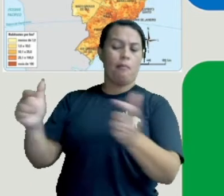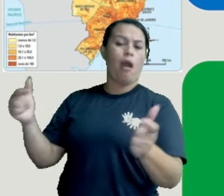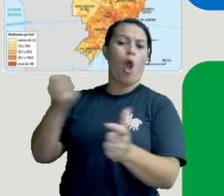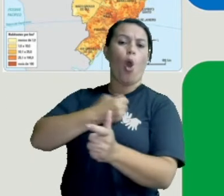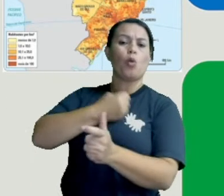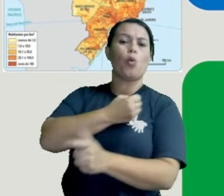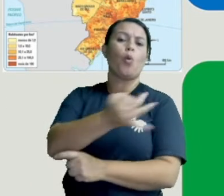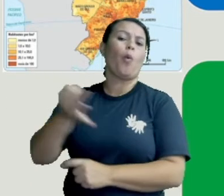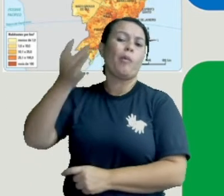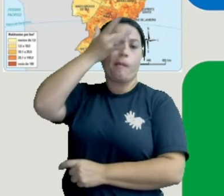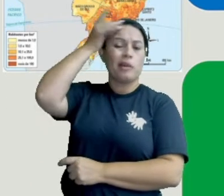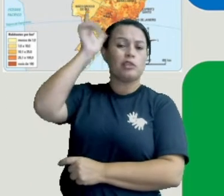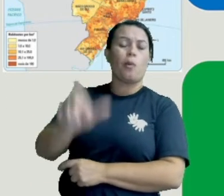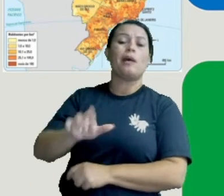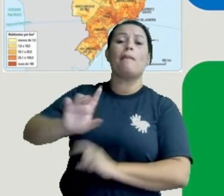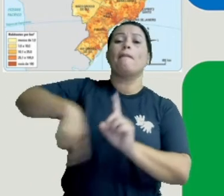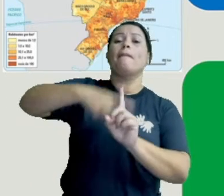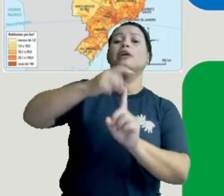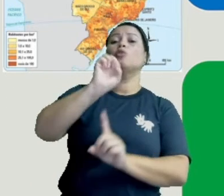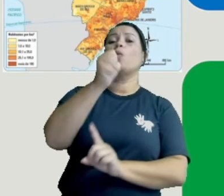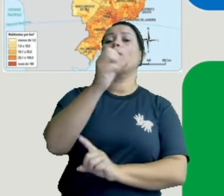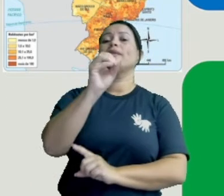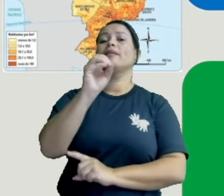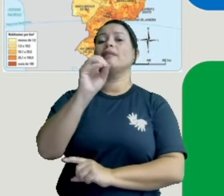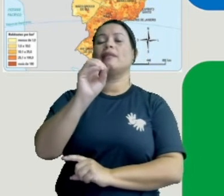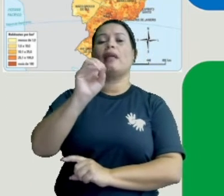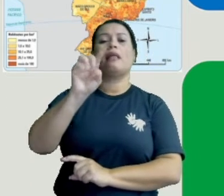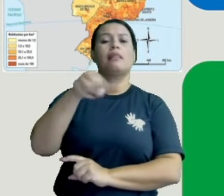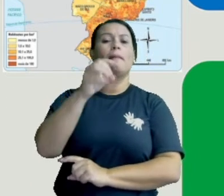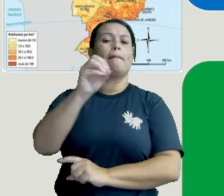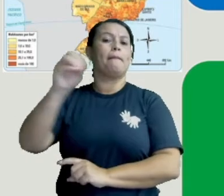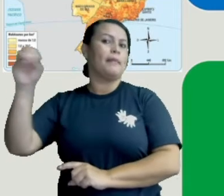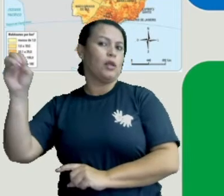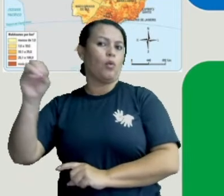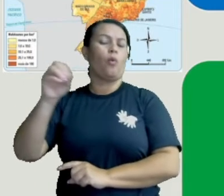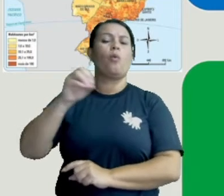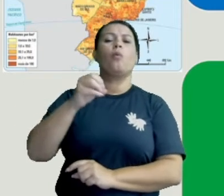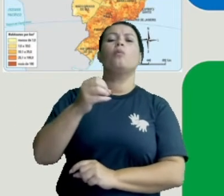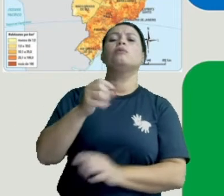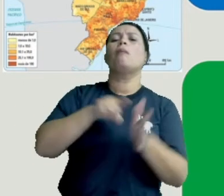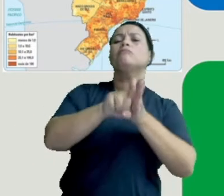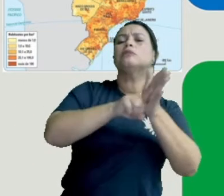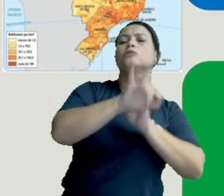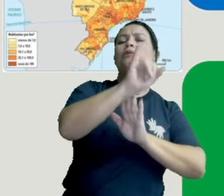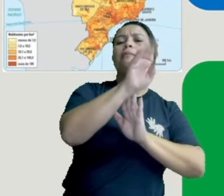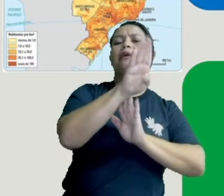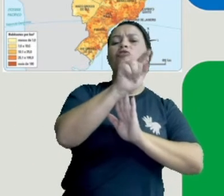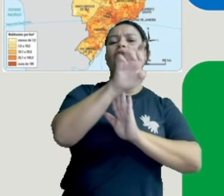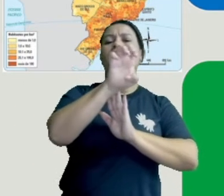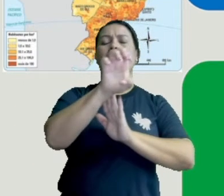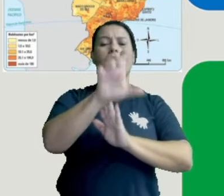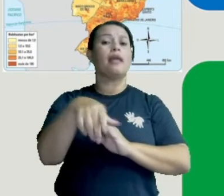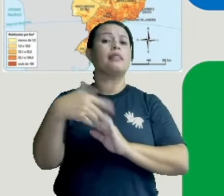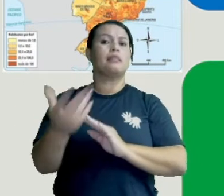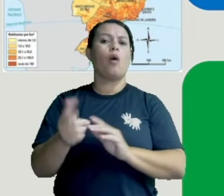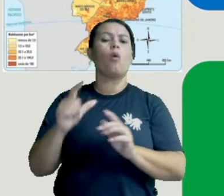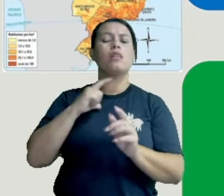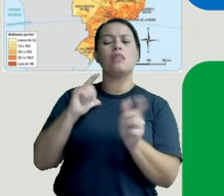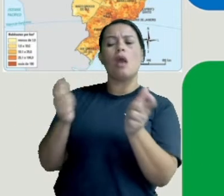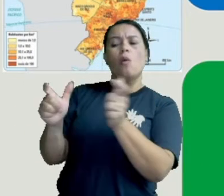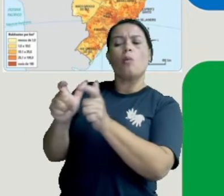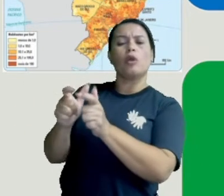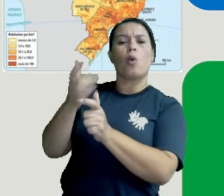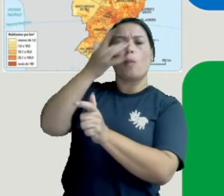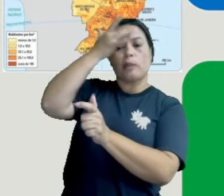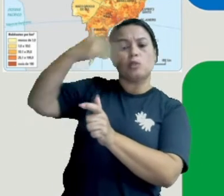mais de 80 milhões, segundo a informação de 2010 do IBGE. E a região com a menor concentração de pessoas, ou seja, o menor